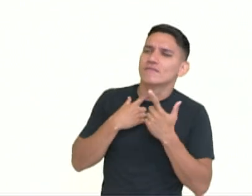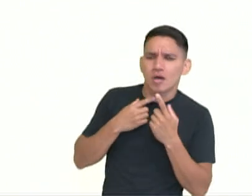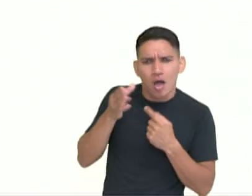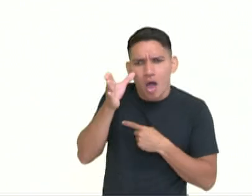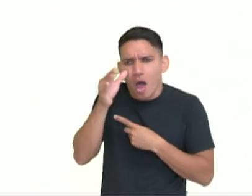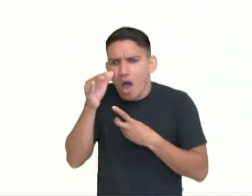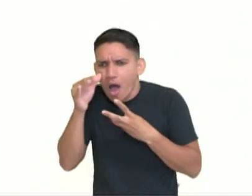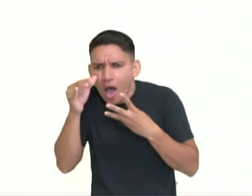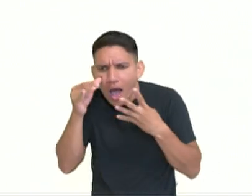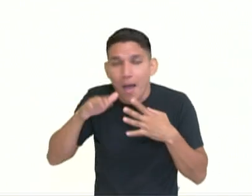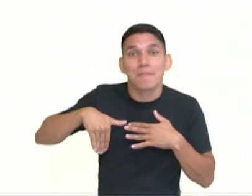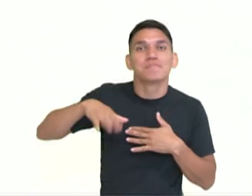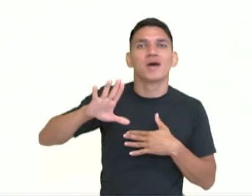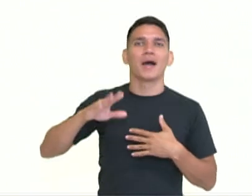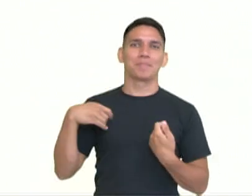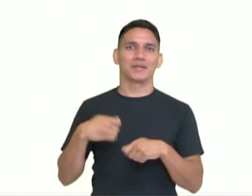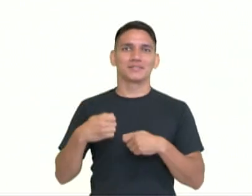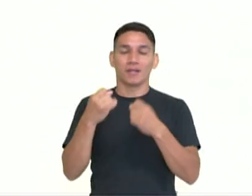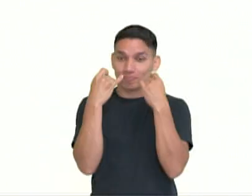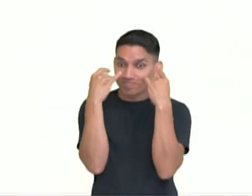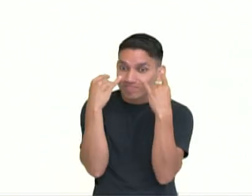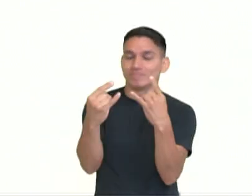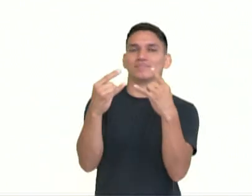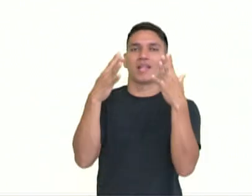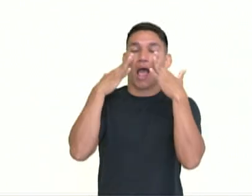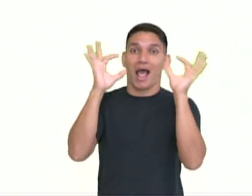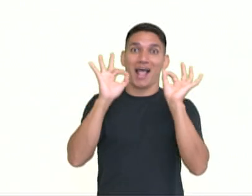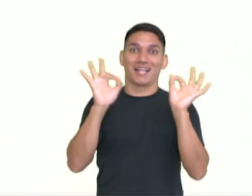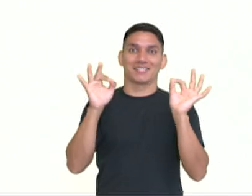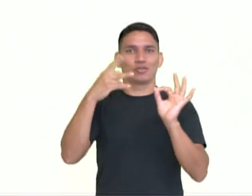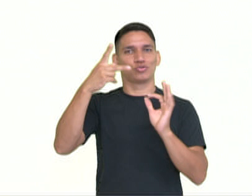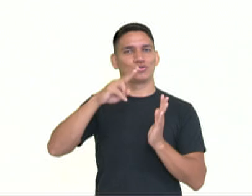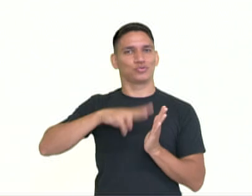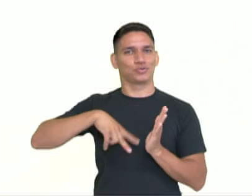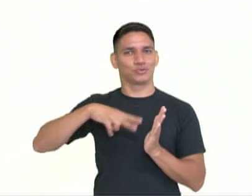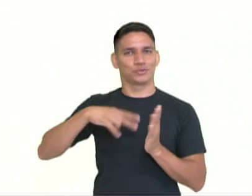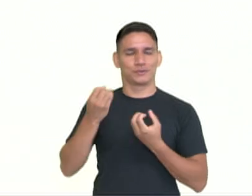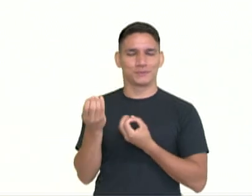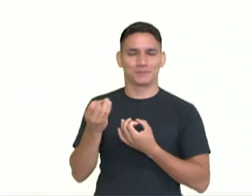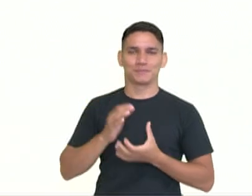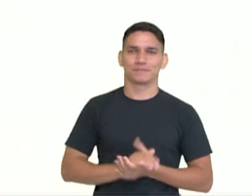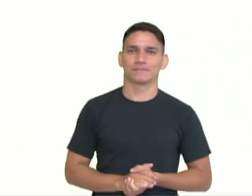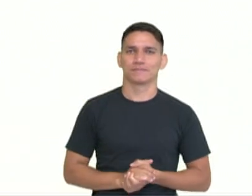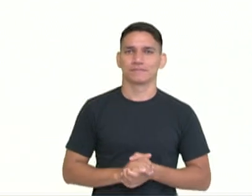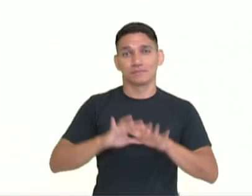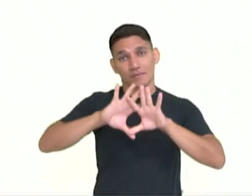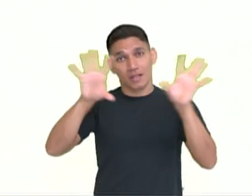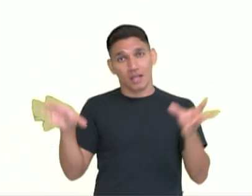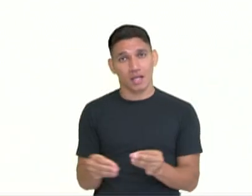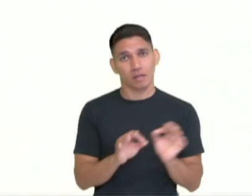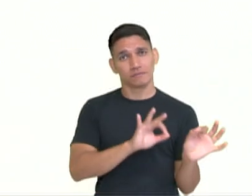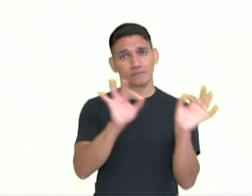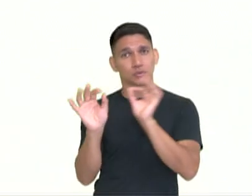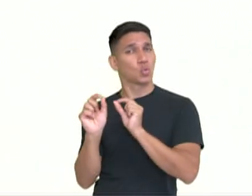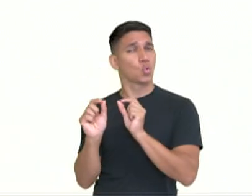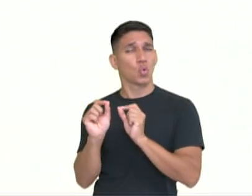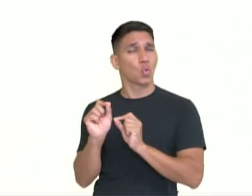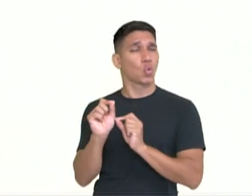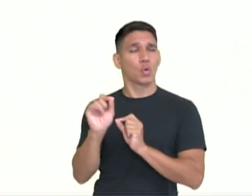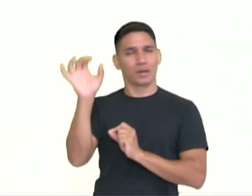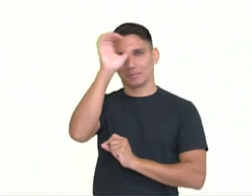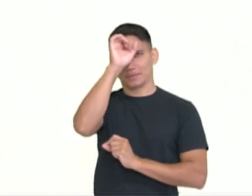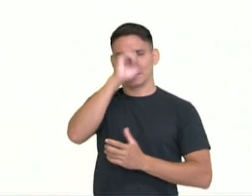tem que chamar a atenção do leitor para a sua notícia. O que aprendemos na aula de hoje? Vamos